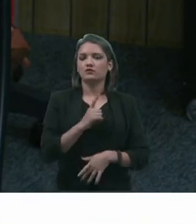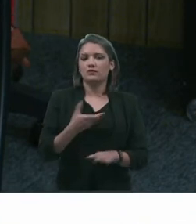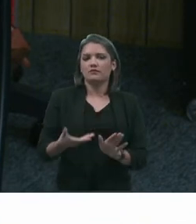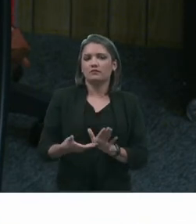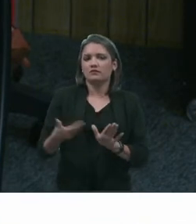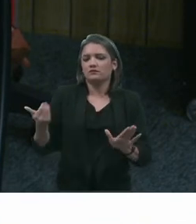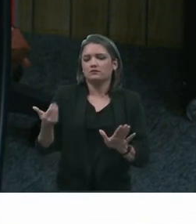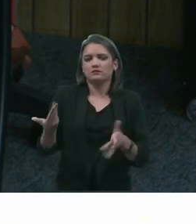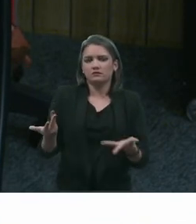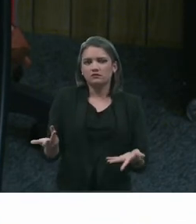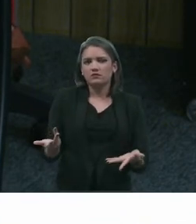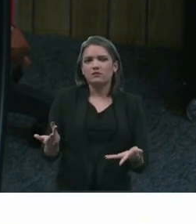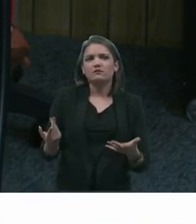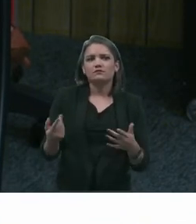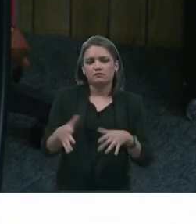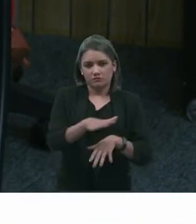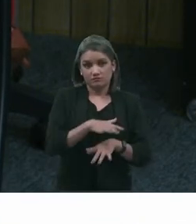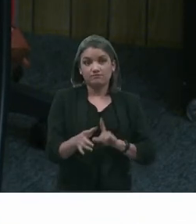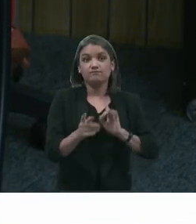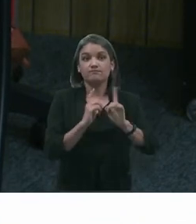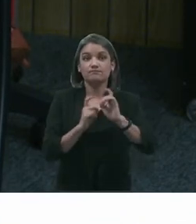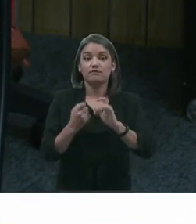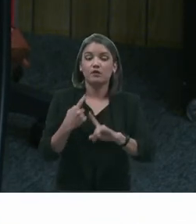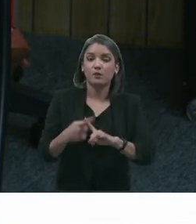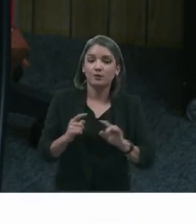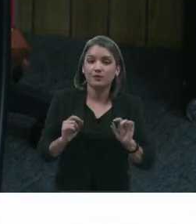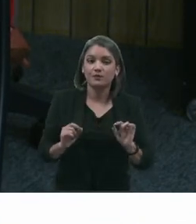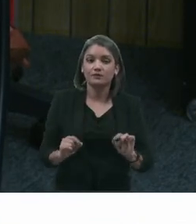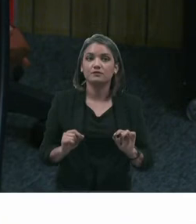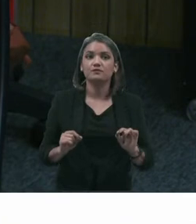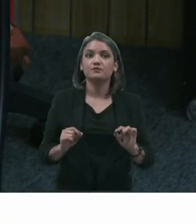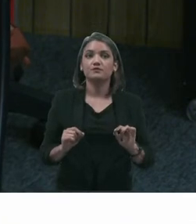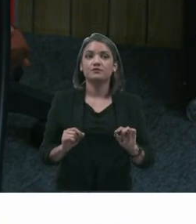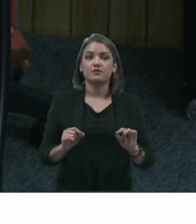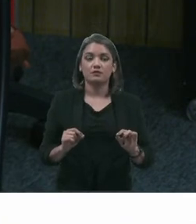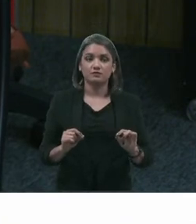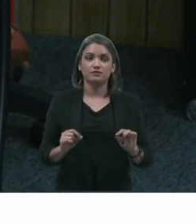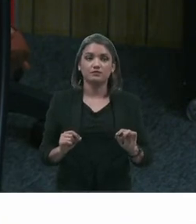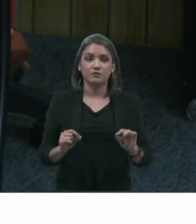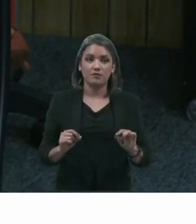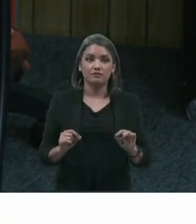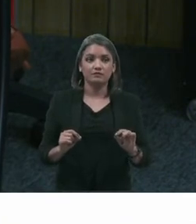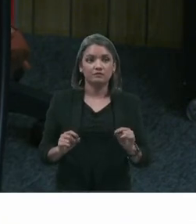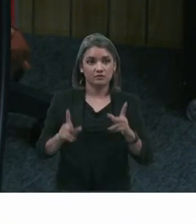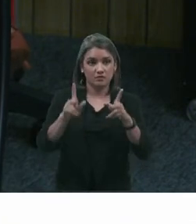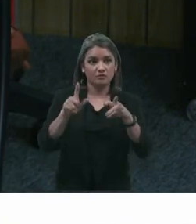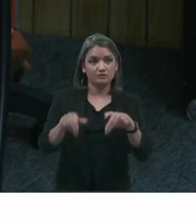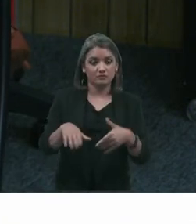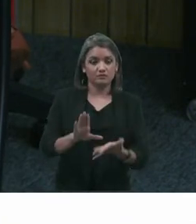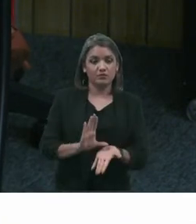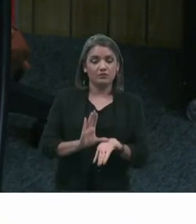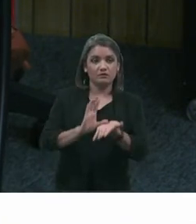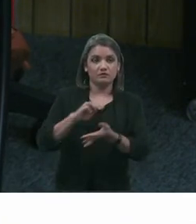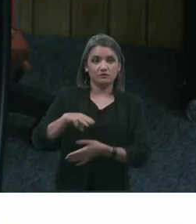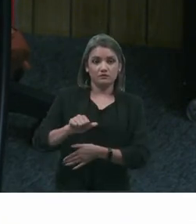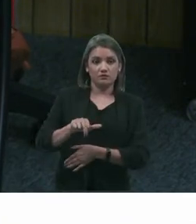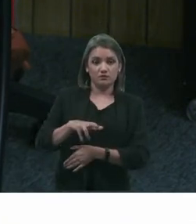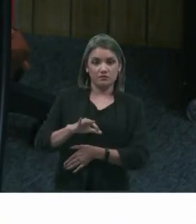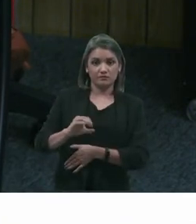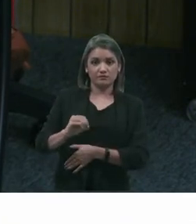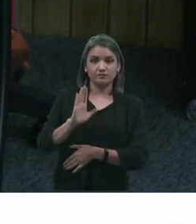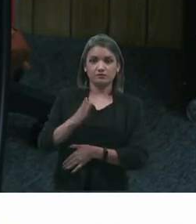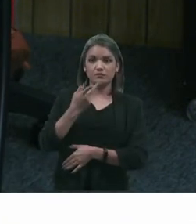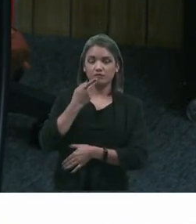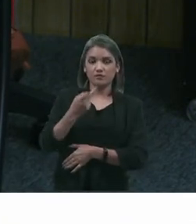âmbito administrativo, porque se consolida, como já relatou o eminente conselheiro Márcio, perante